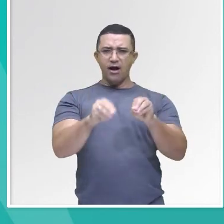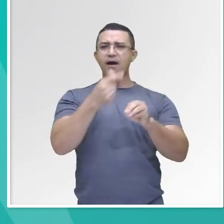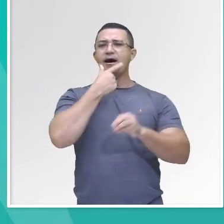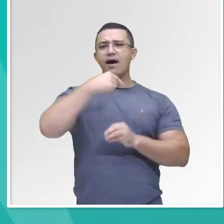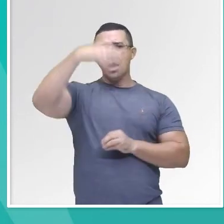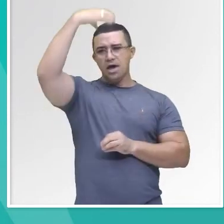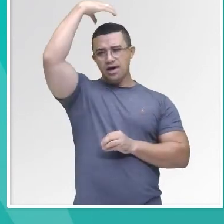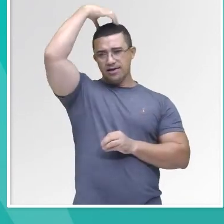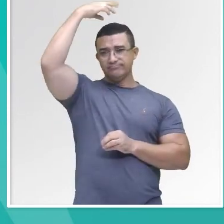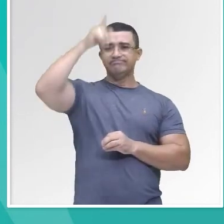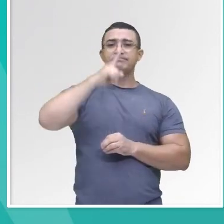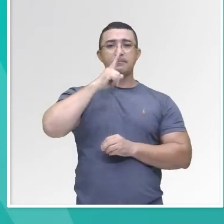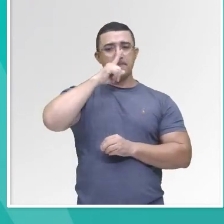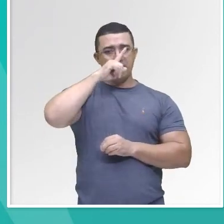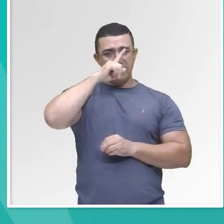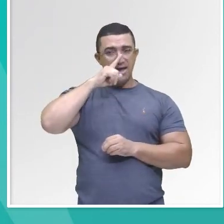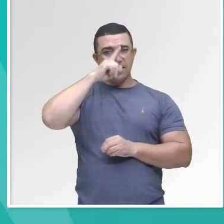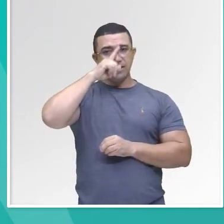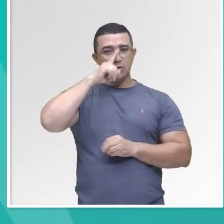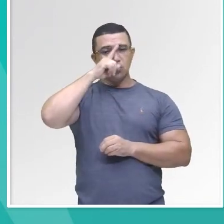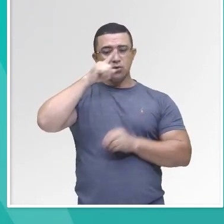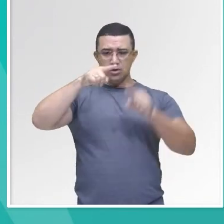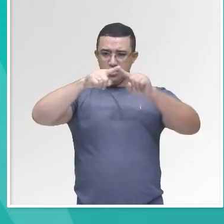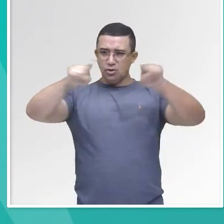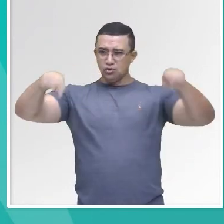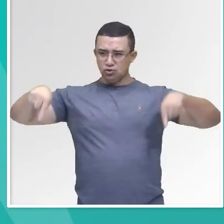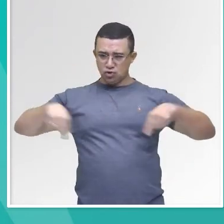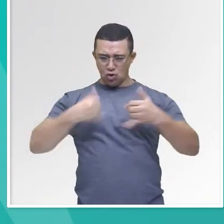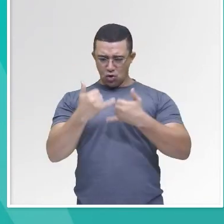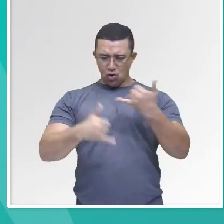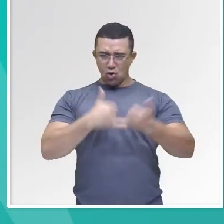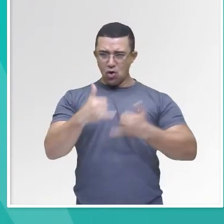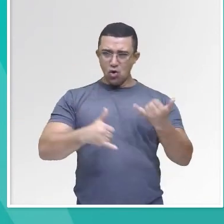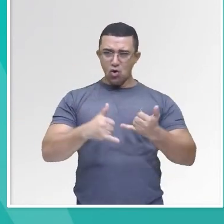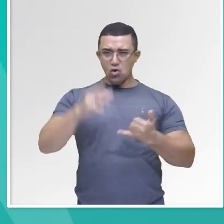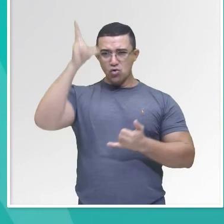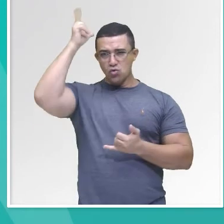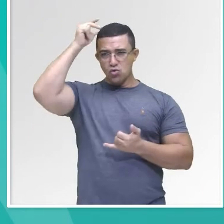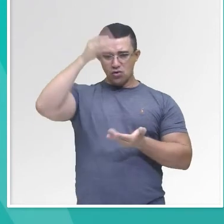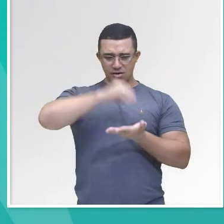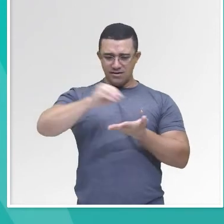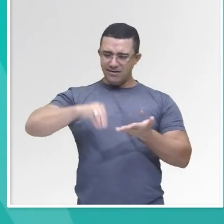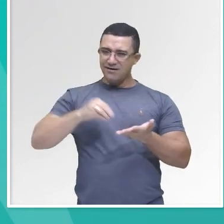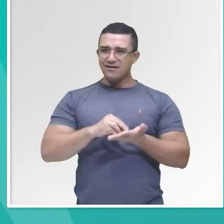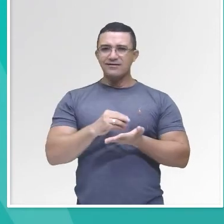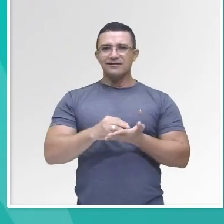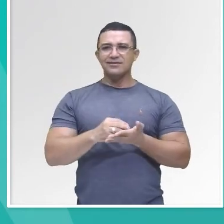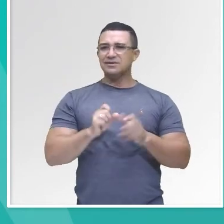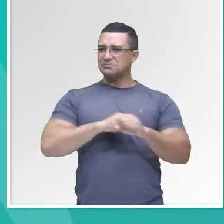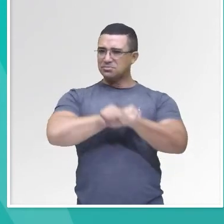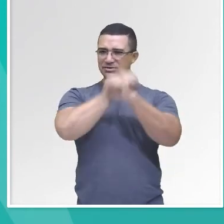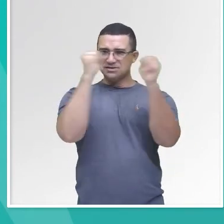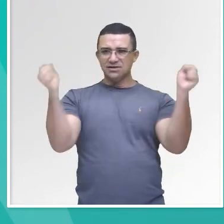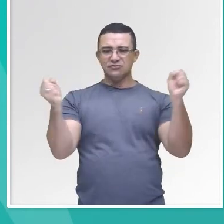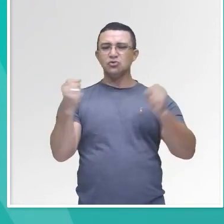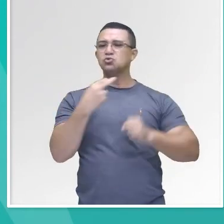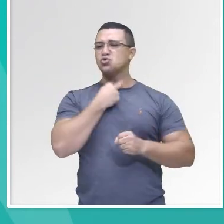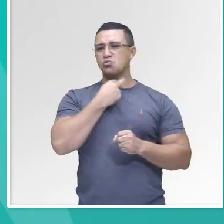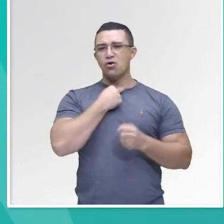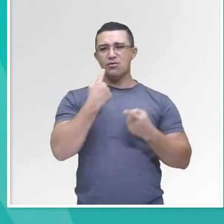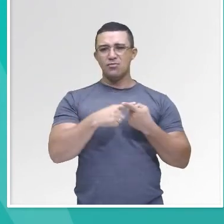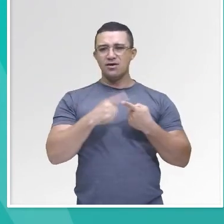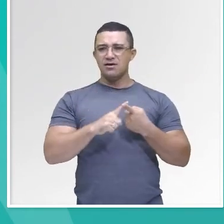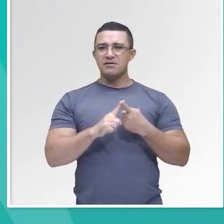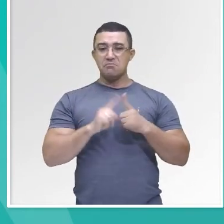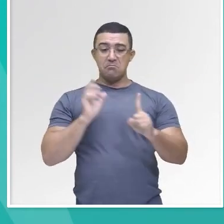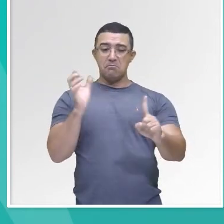jogo de xadrez não é permitido. Porque se o objetivo do jogo é capturar o rei do meu adversário